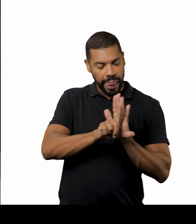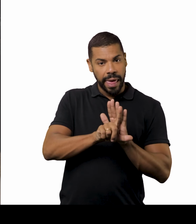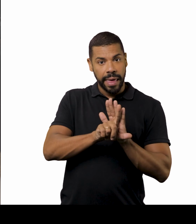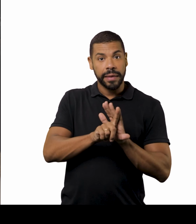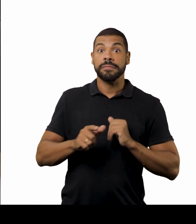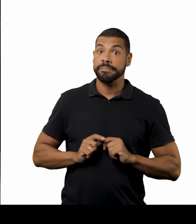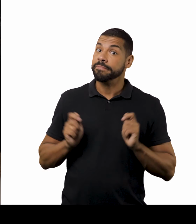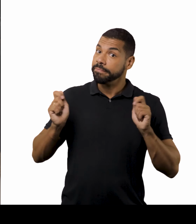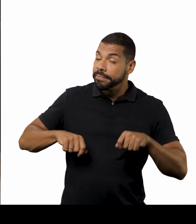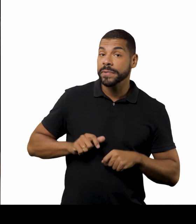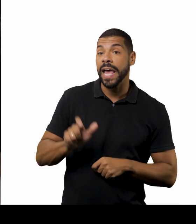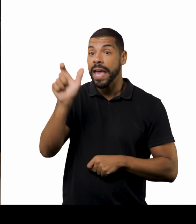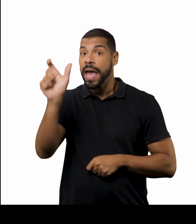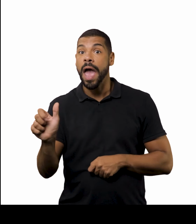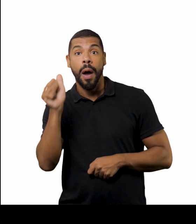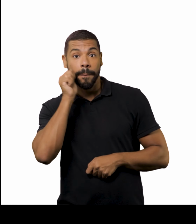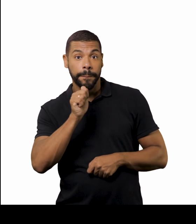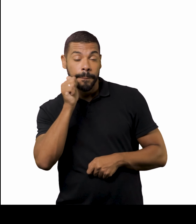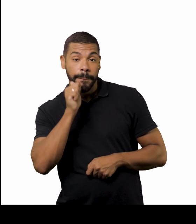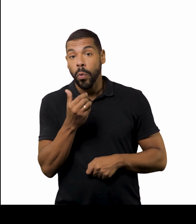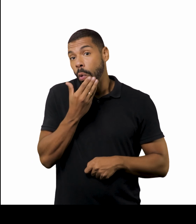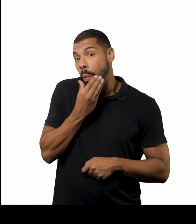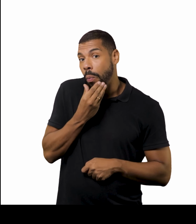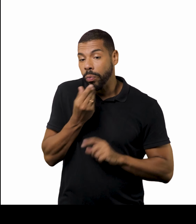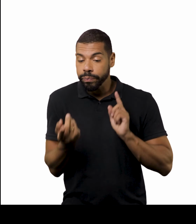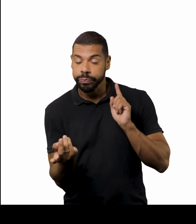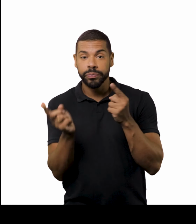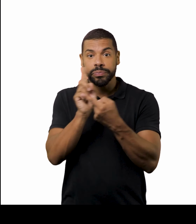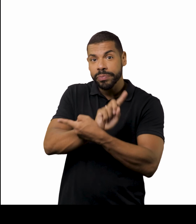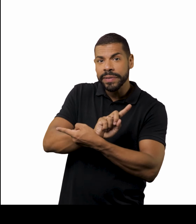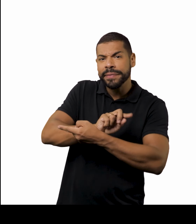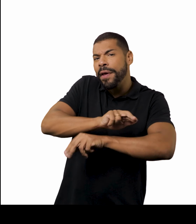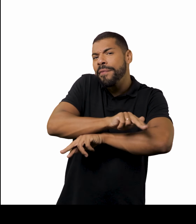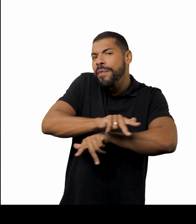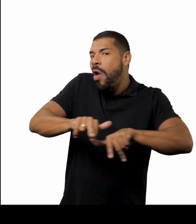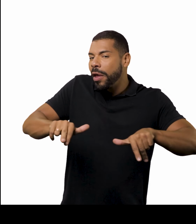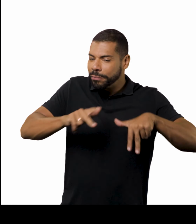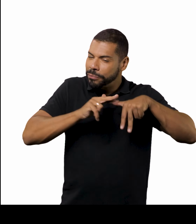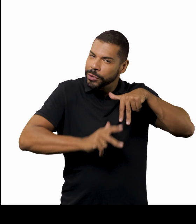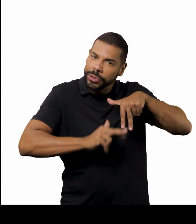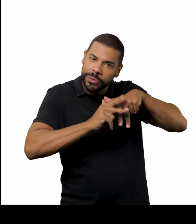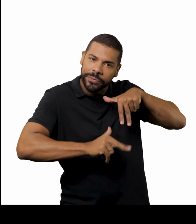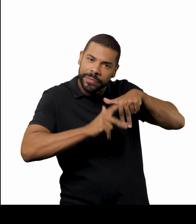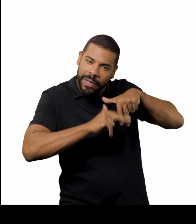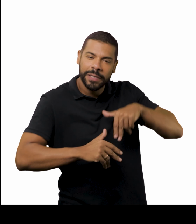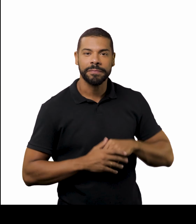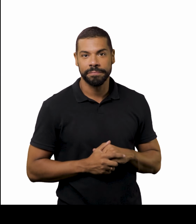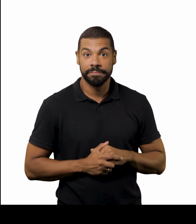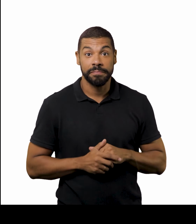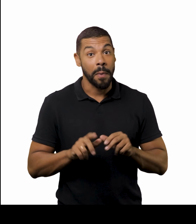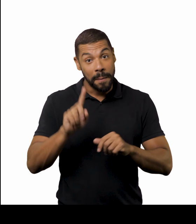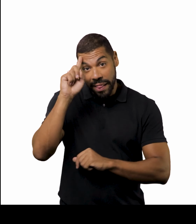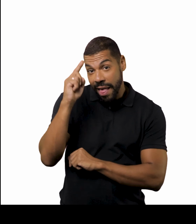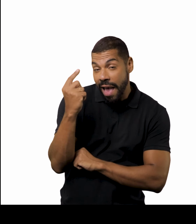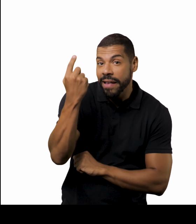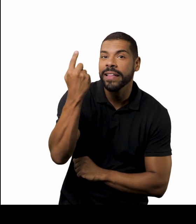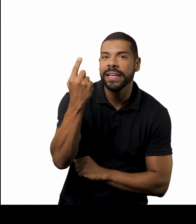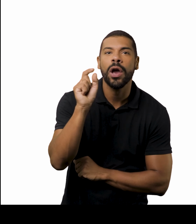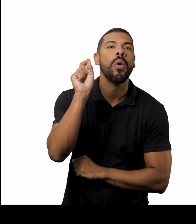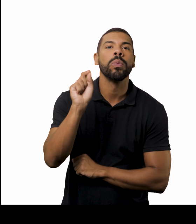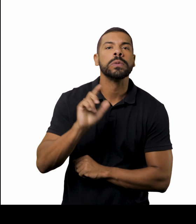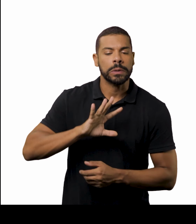fala de feminino, a gente não está falando só de mulher, né? Tem mulher que é masculina, homens que são femininos e tem tantas outras coisas hoje para a gente poder